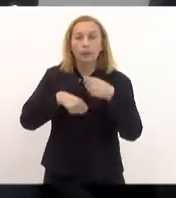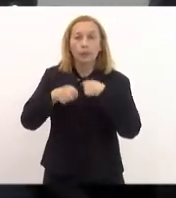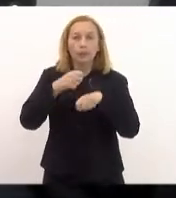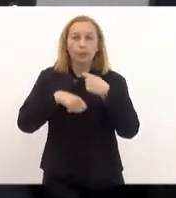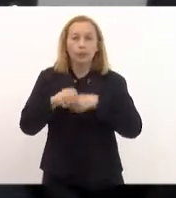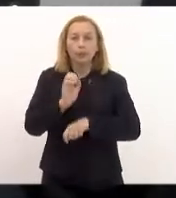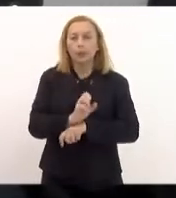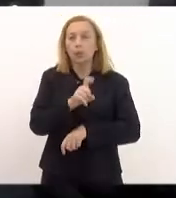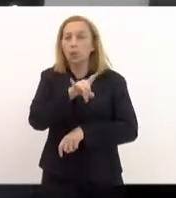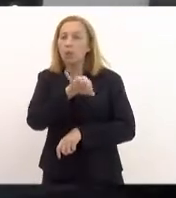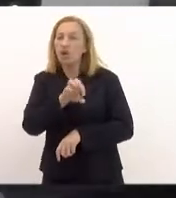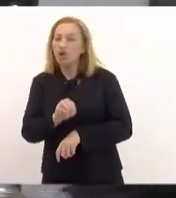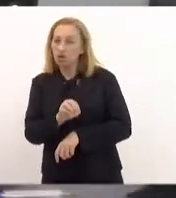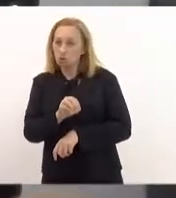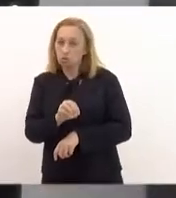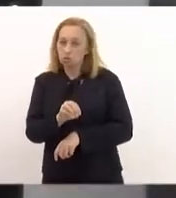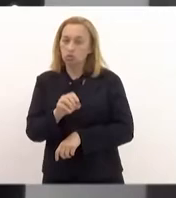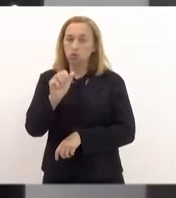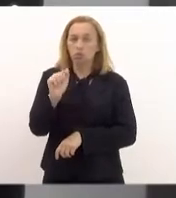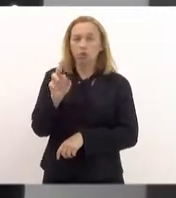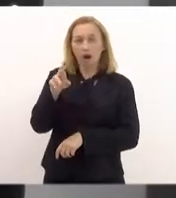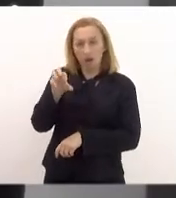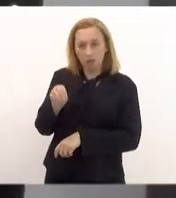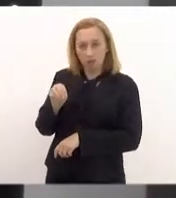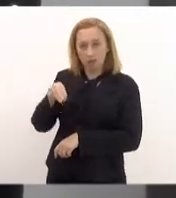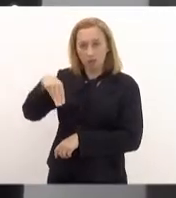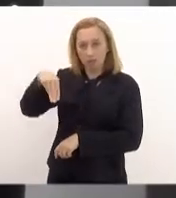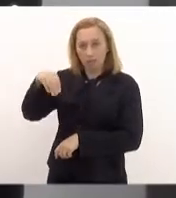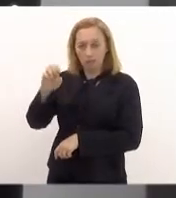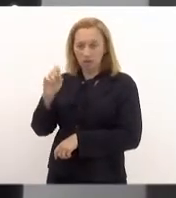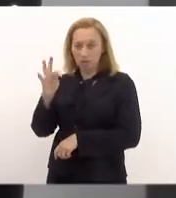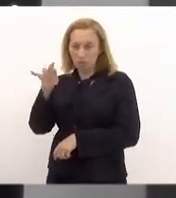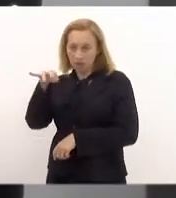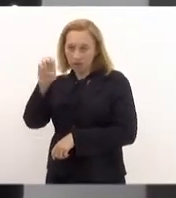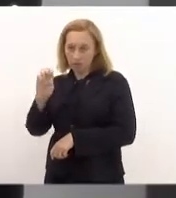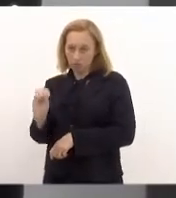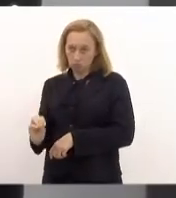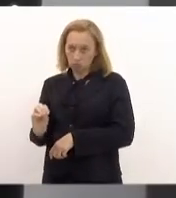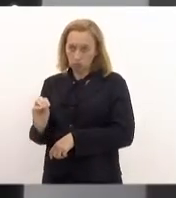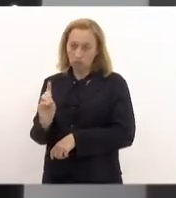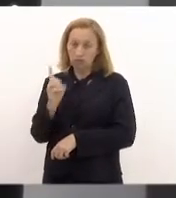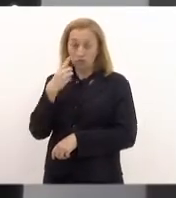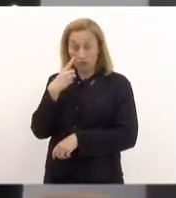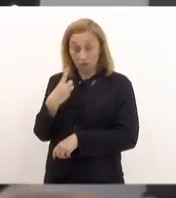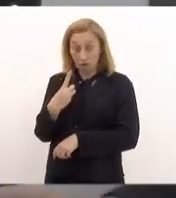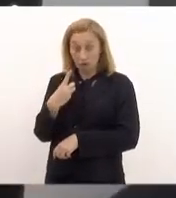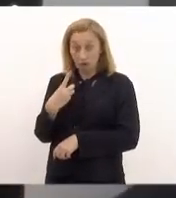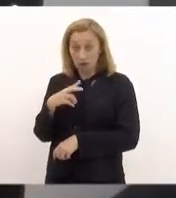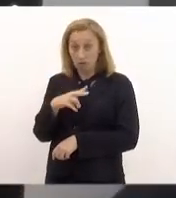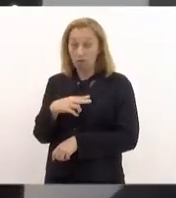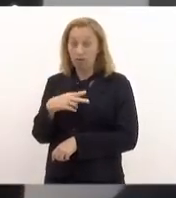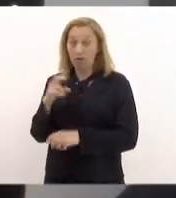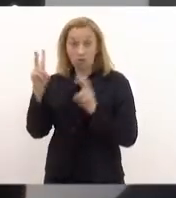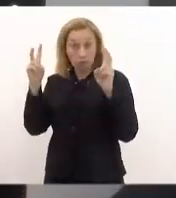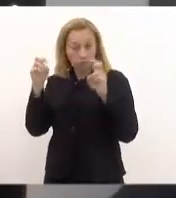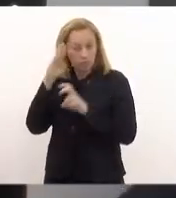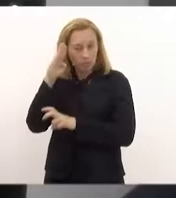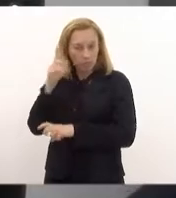eixo rodoviário metropolitano. Isso aqui é que é o objeto da nossa reunião. Não é?